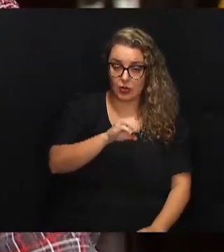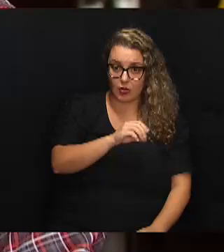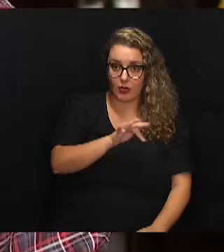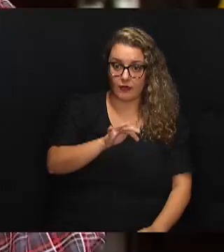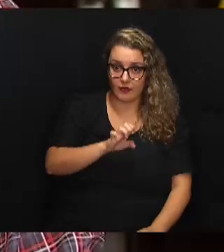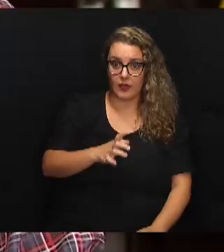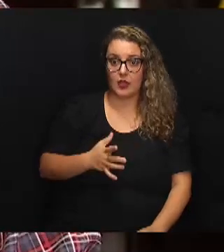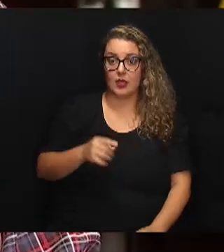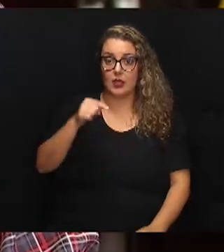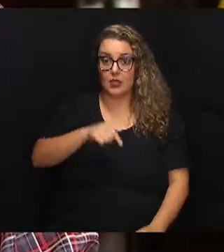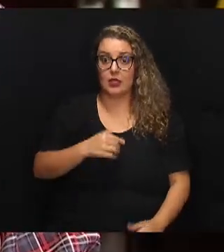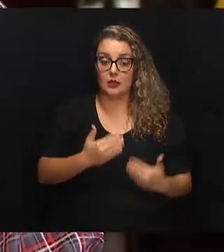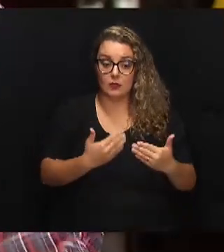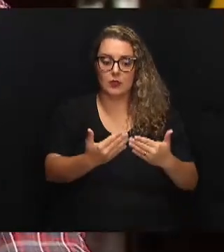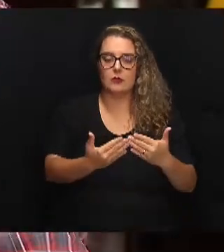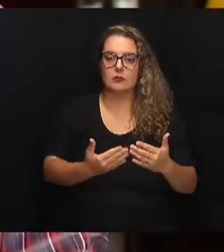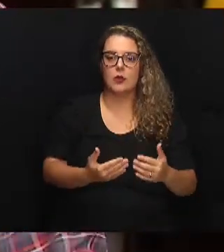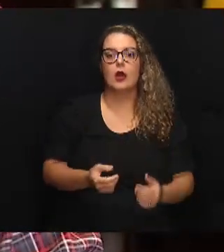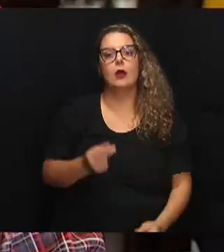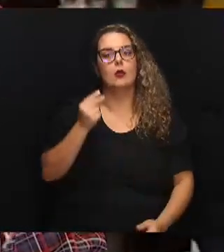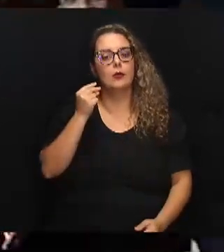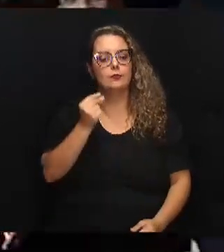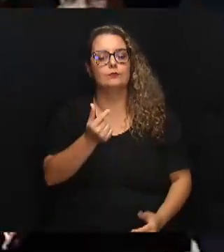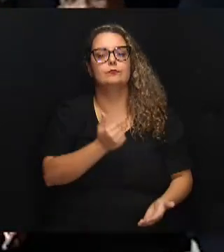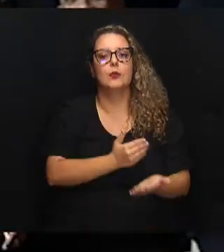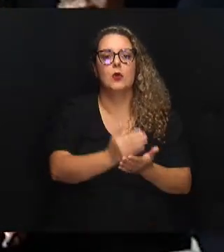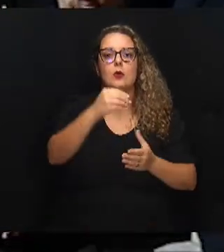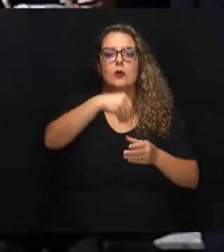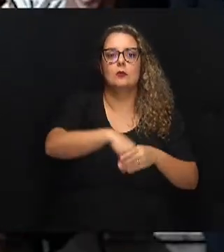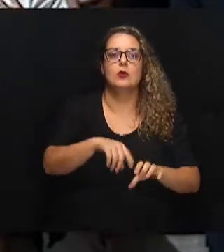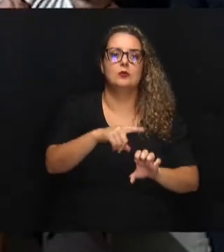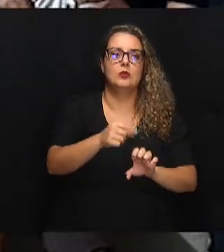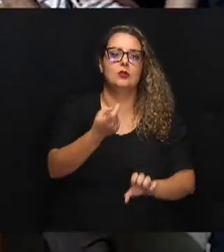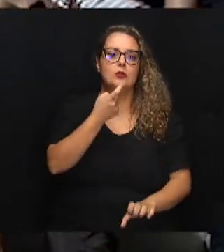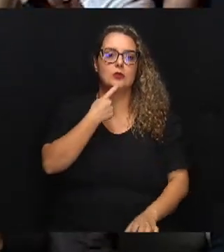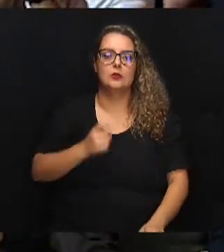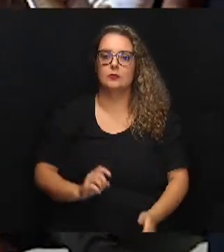esse projeto que a gente iniciou dentro do Empreendedores Campinas.